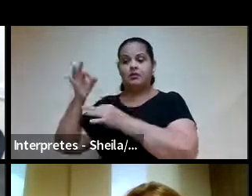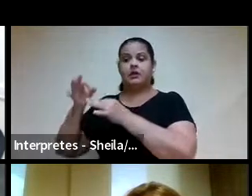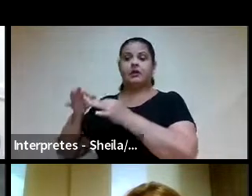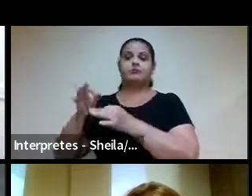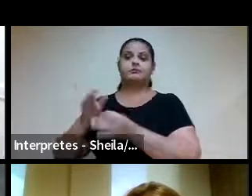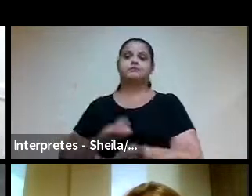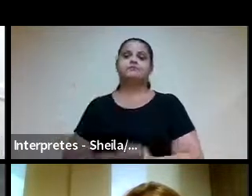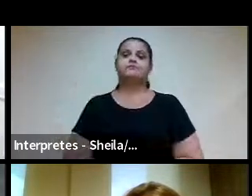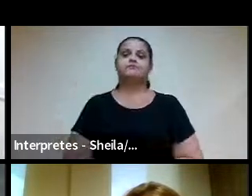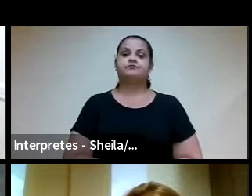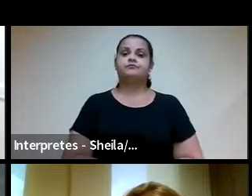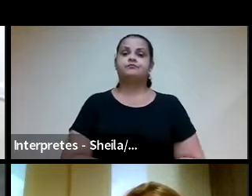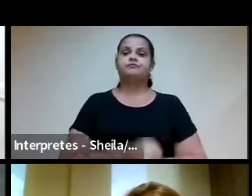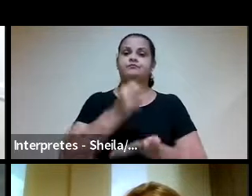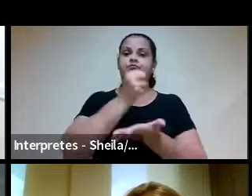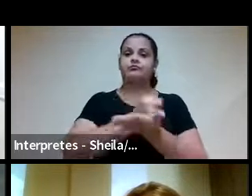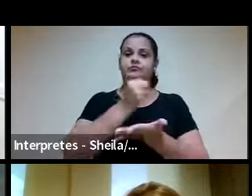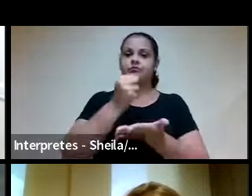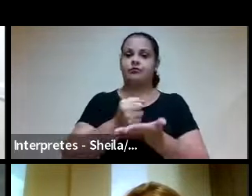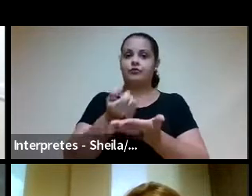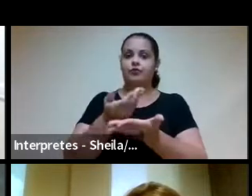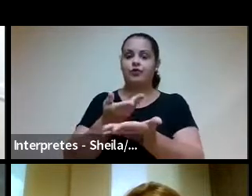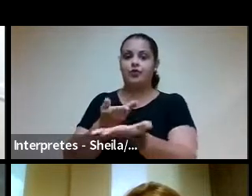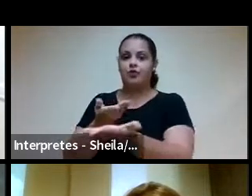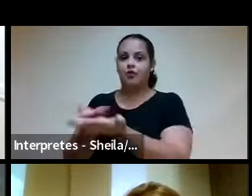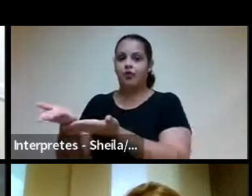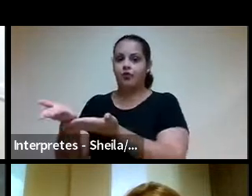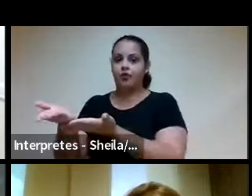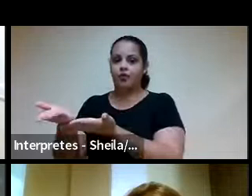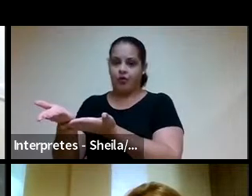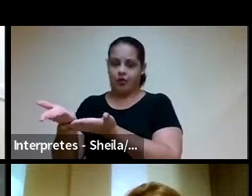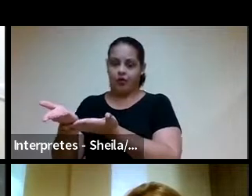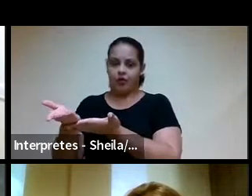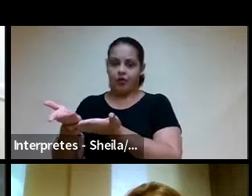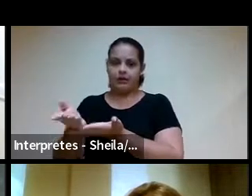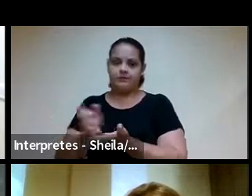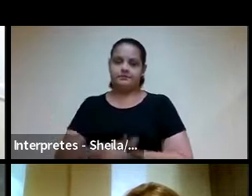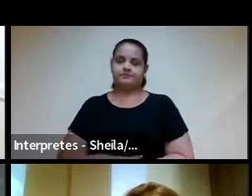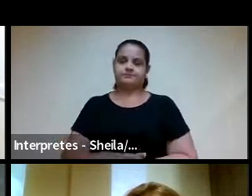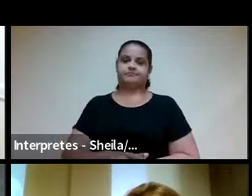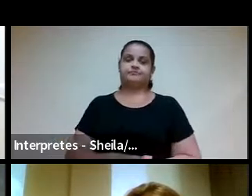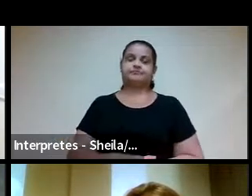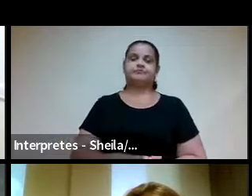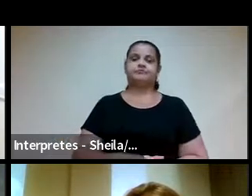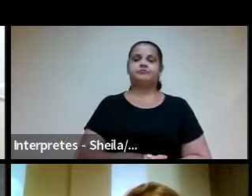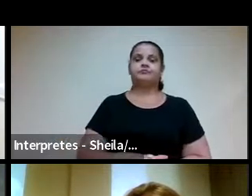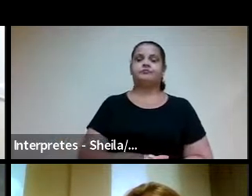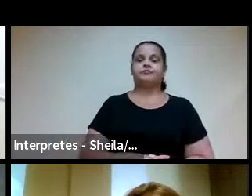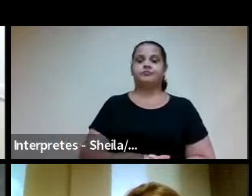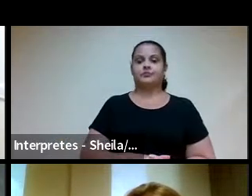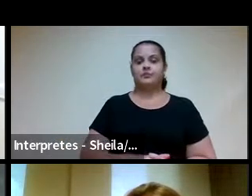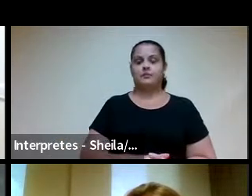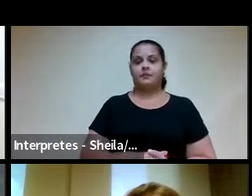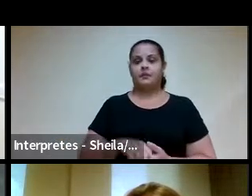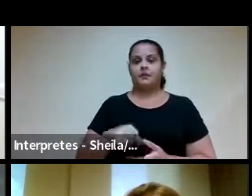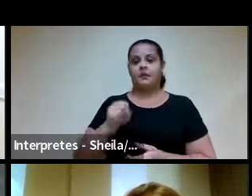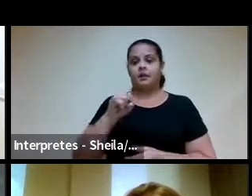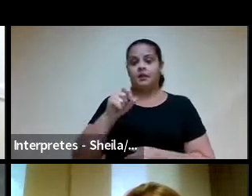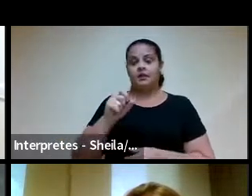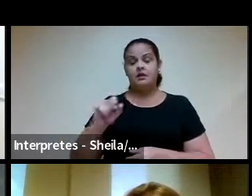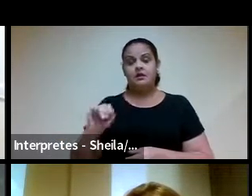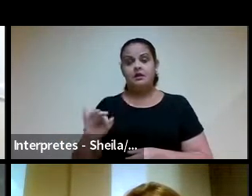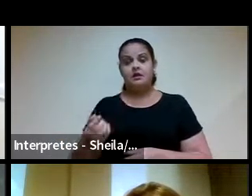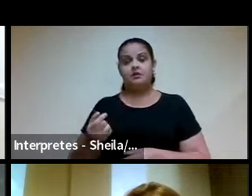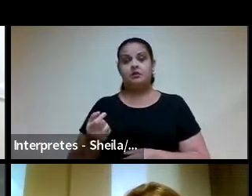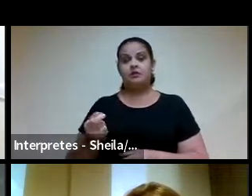da correspondência da intimação e do comprovante do recebimento. Na hipótese, excelências, o recorrente